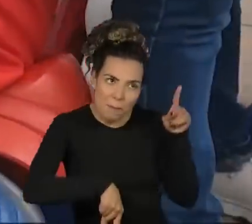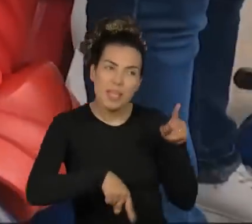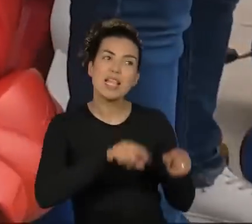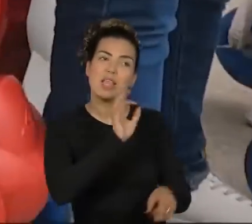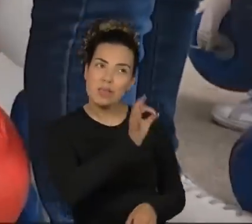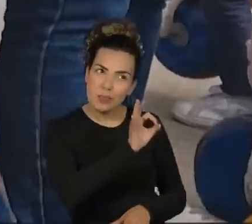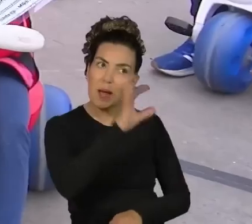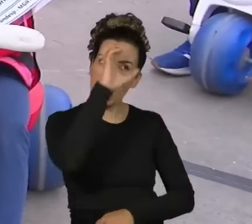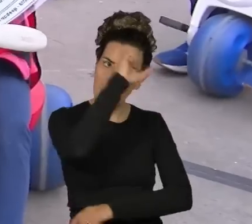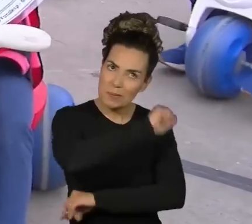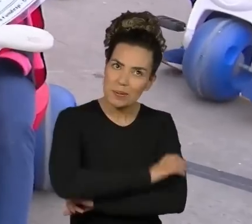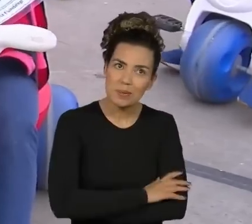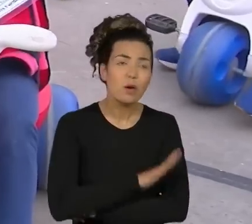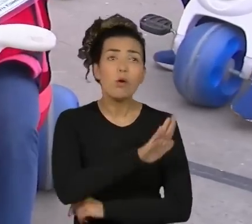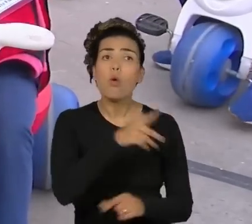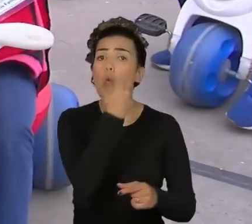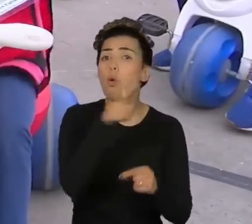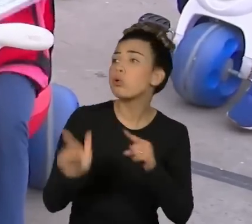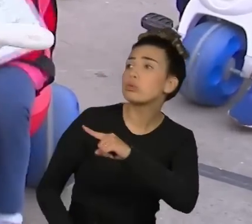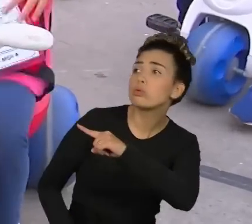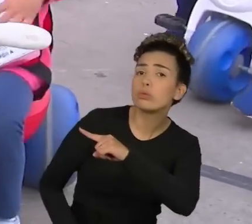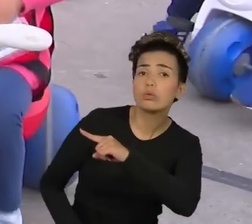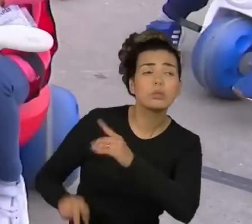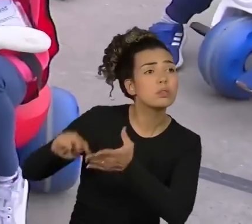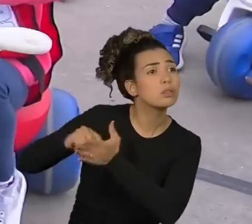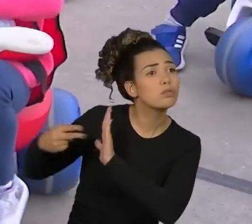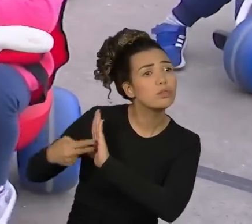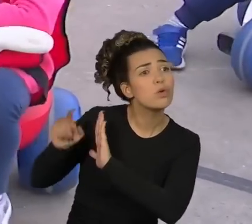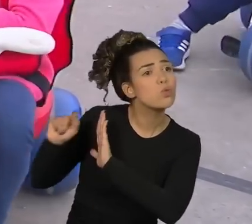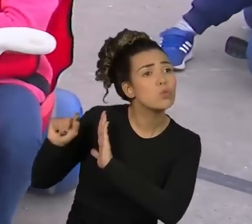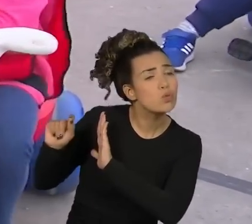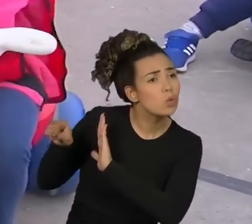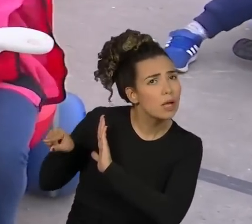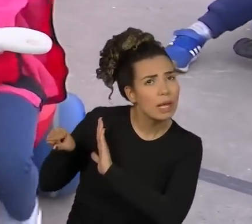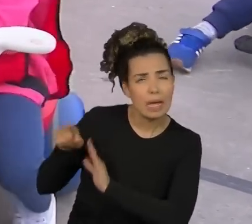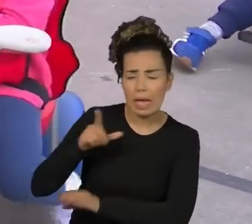essa placa aqui, ó, significa o quê? Pra